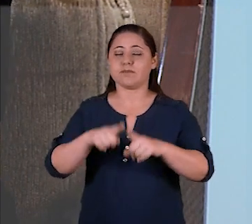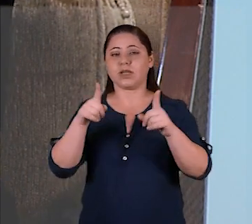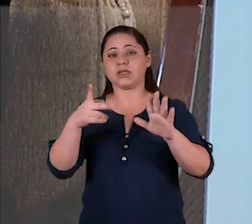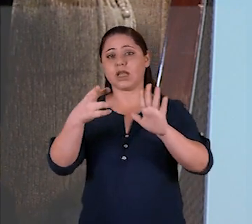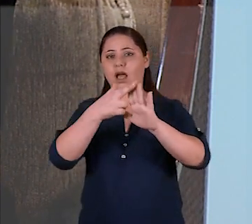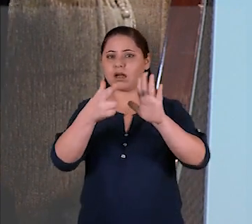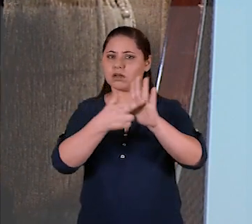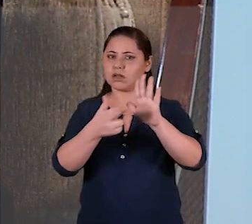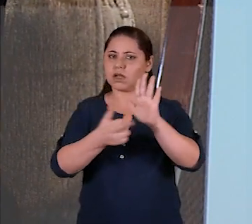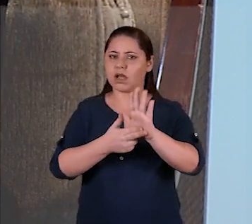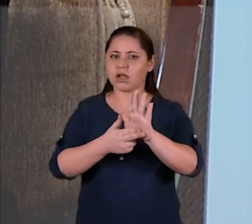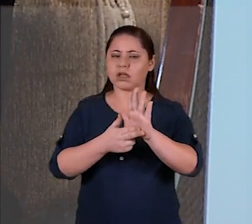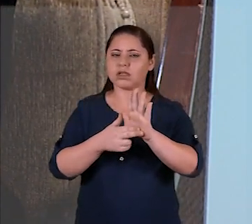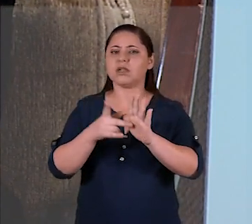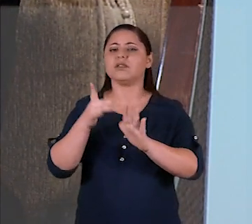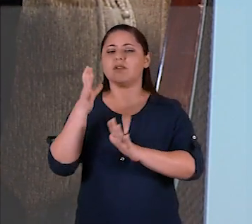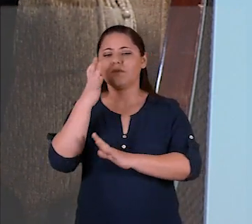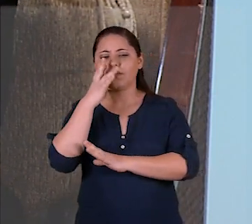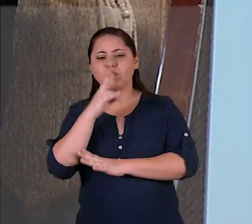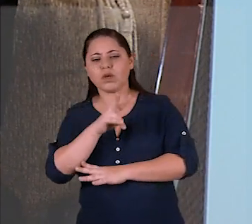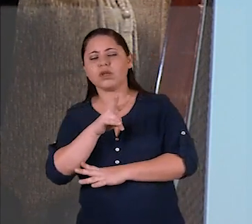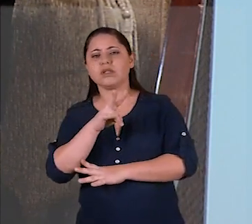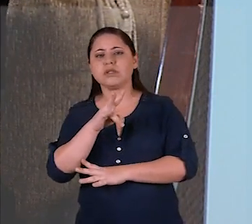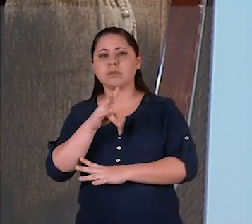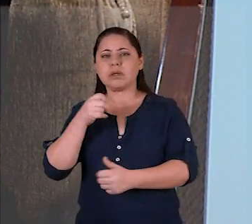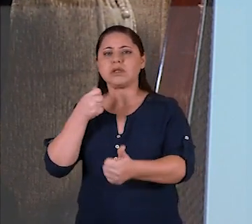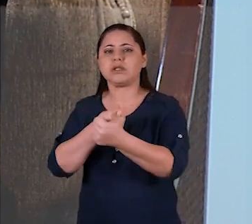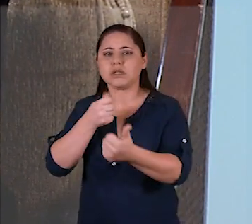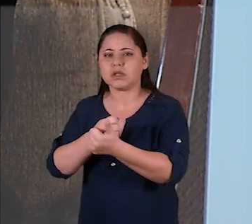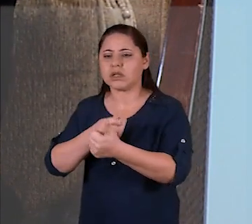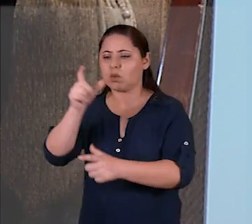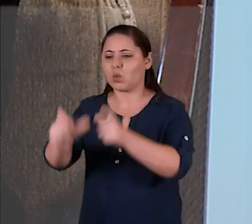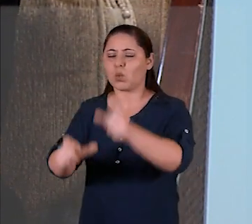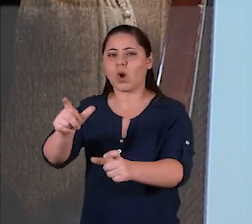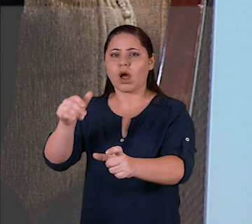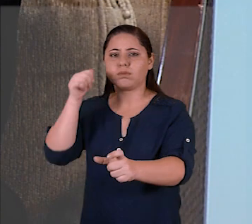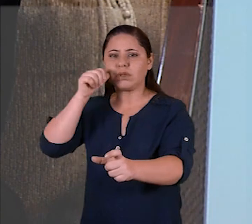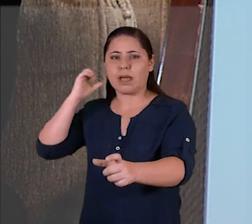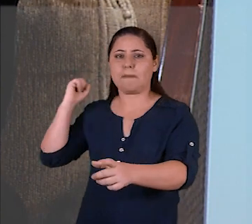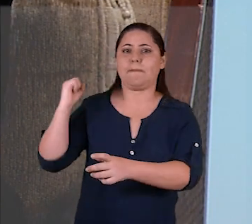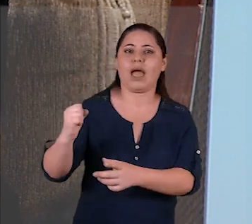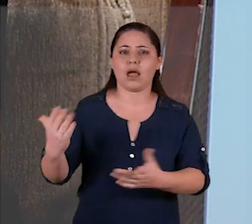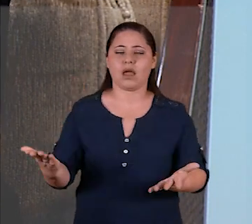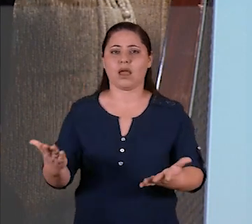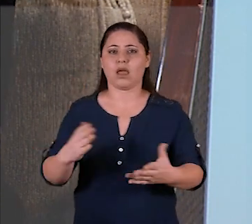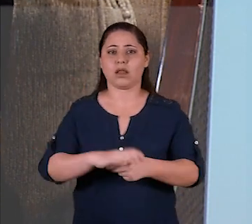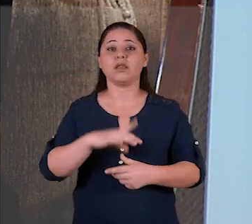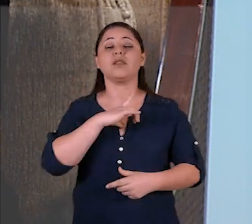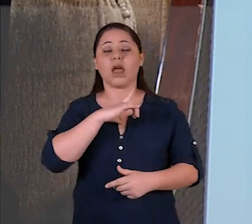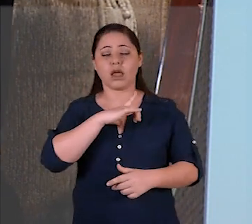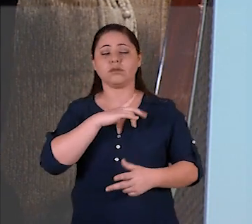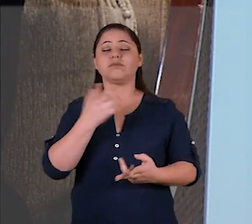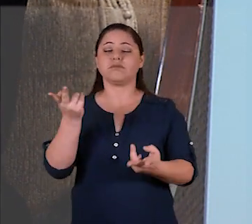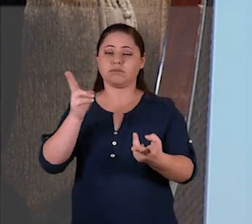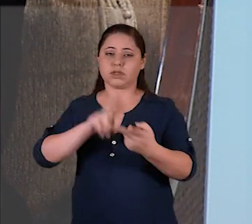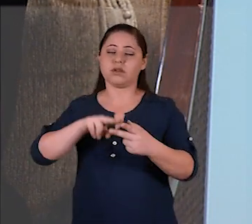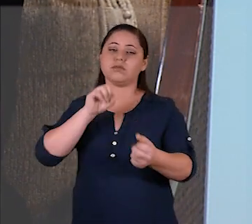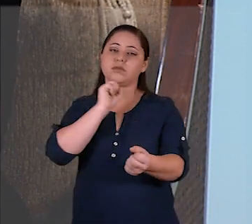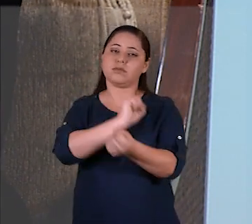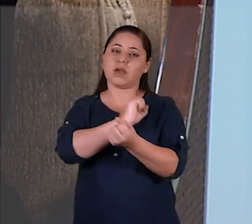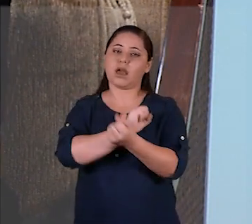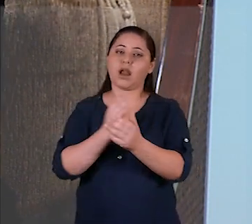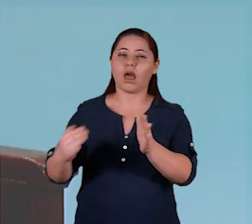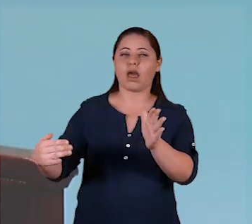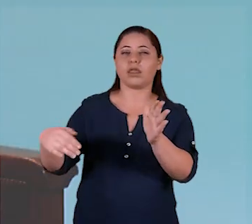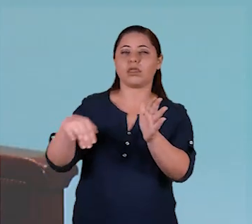em regra, a gente tem acompanhado algumas tentativas de feminicídio e feminicídio, há realmente a prisão preventiva e aguardando até o julgamento. As